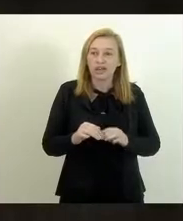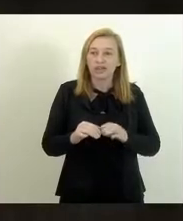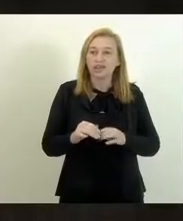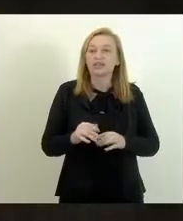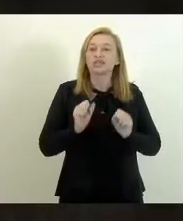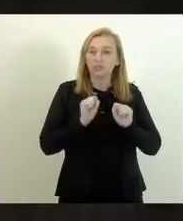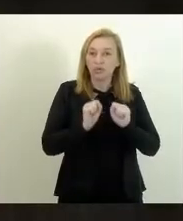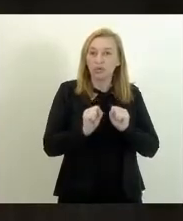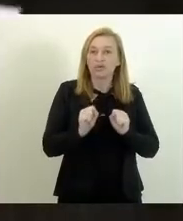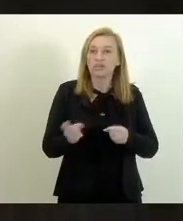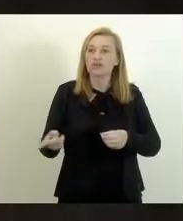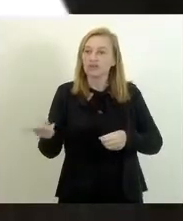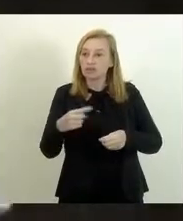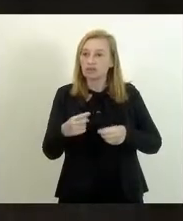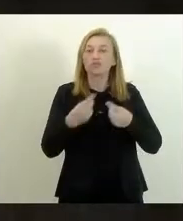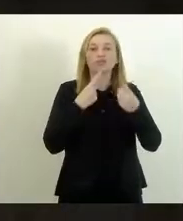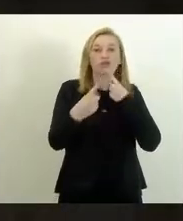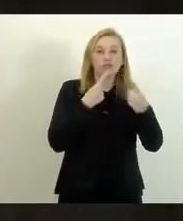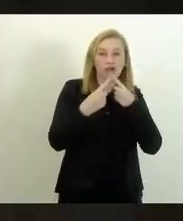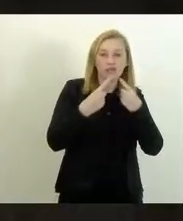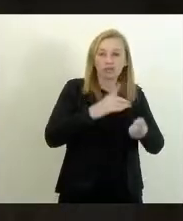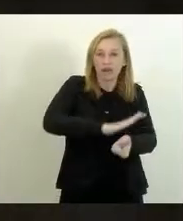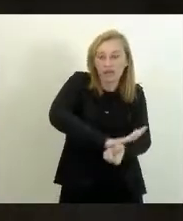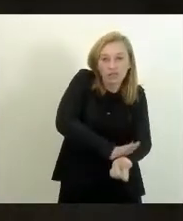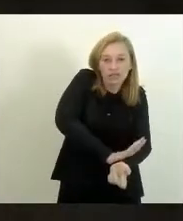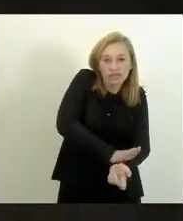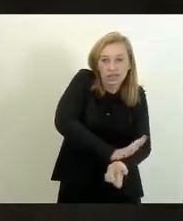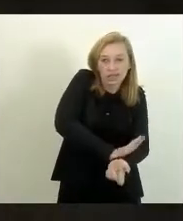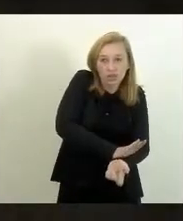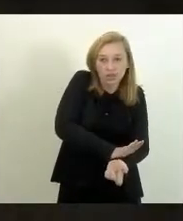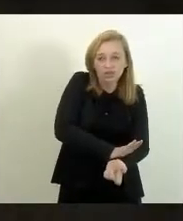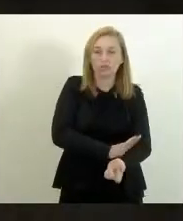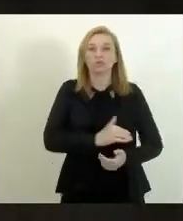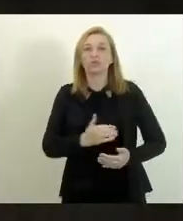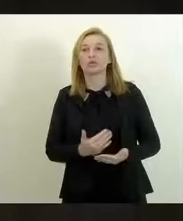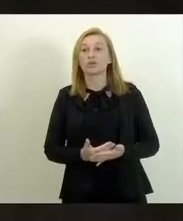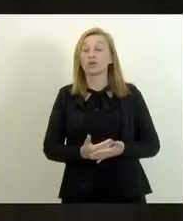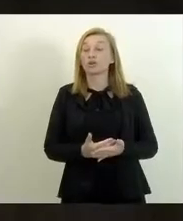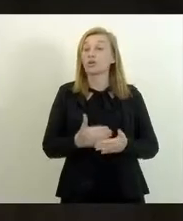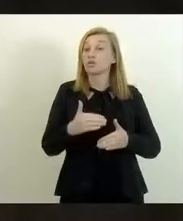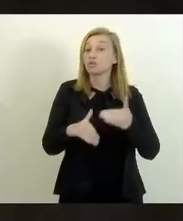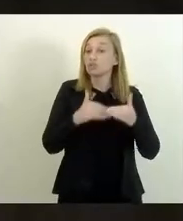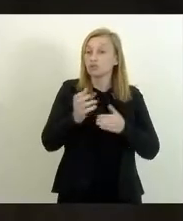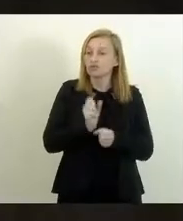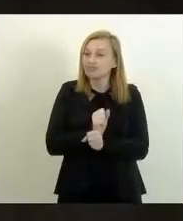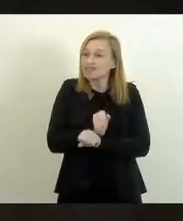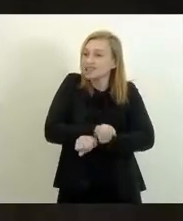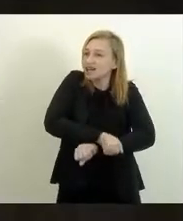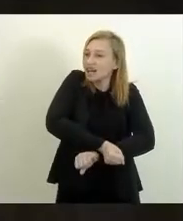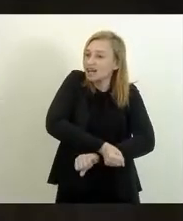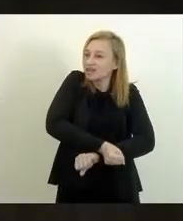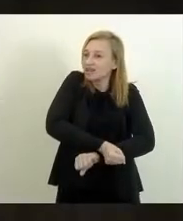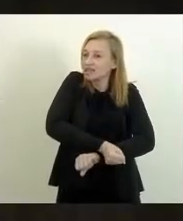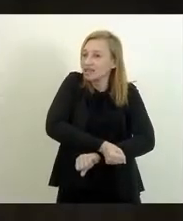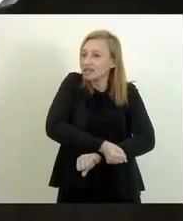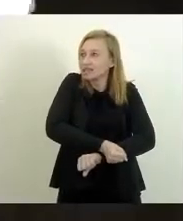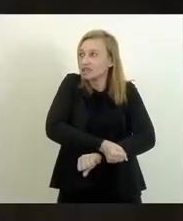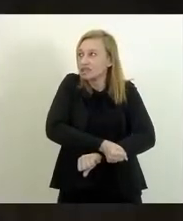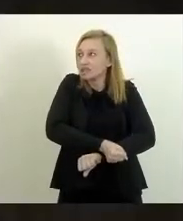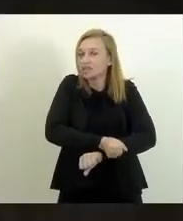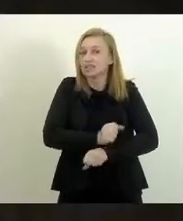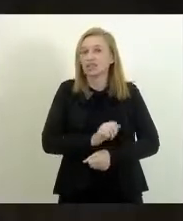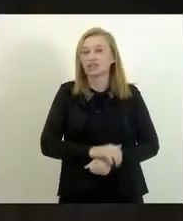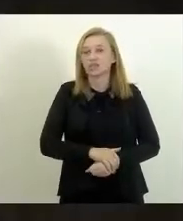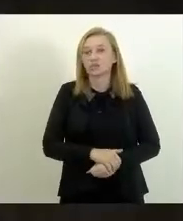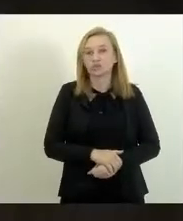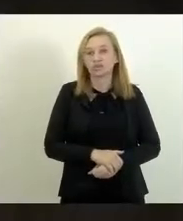possa trazer o debate sobre o racismo, sobre os processos de escravização dos corpos negros, todos